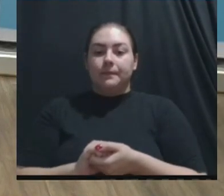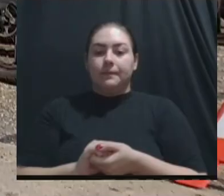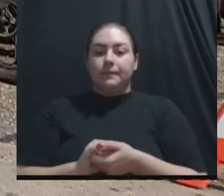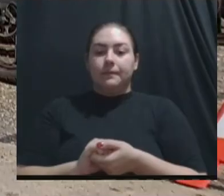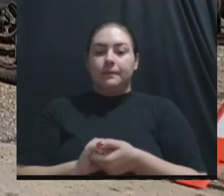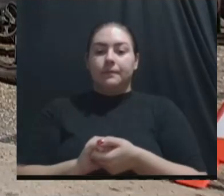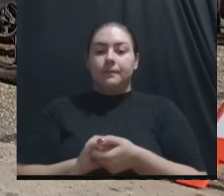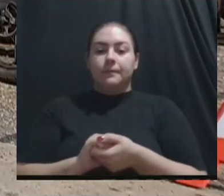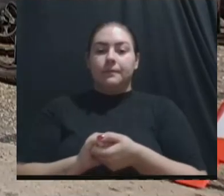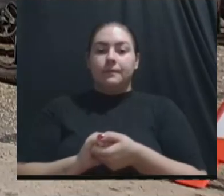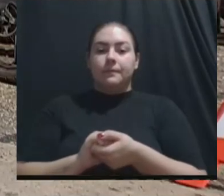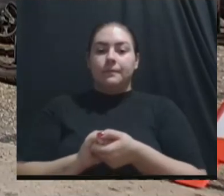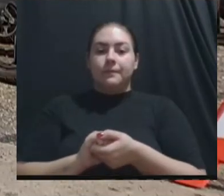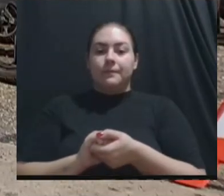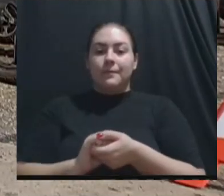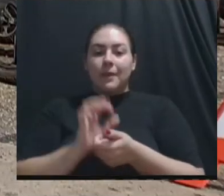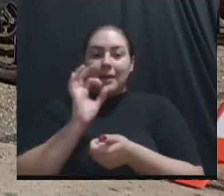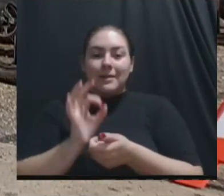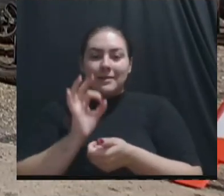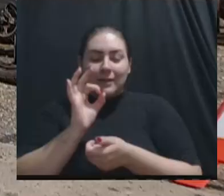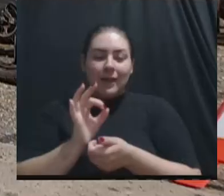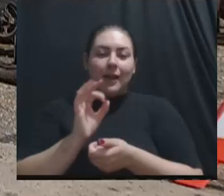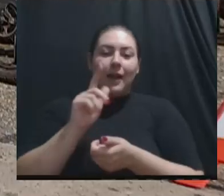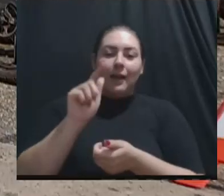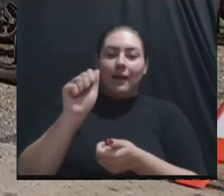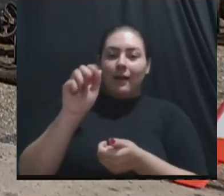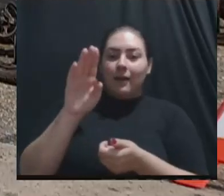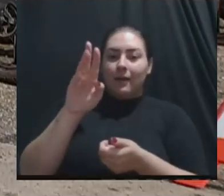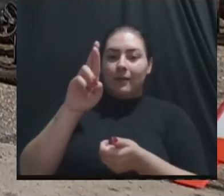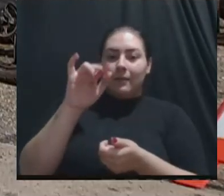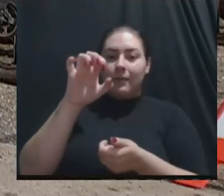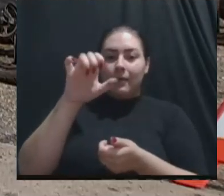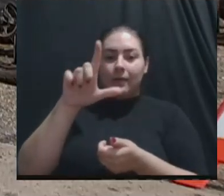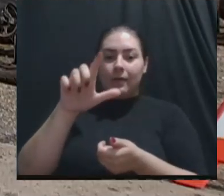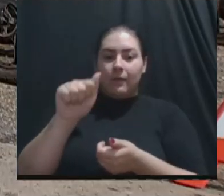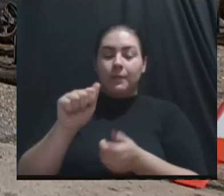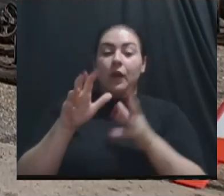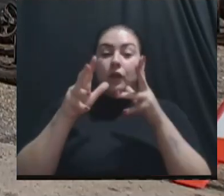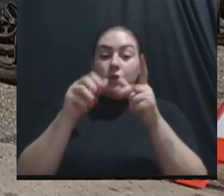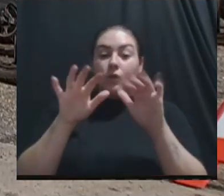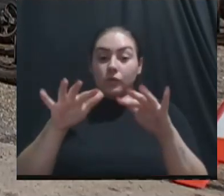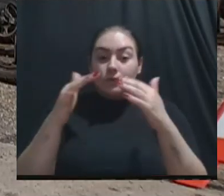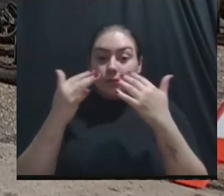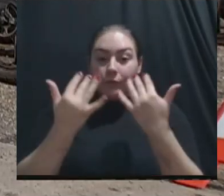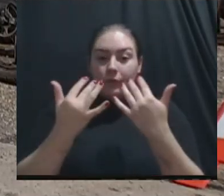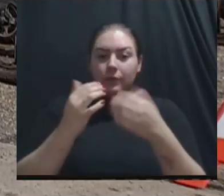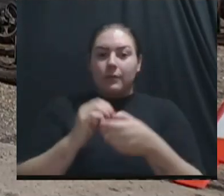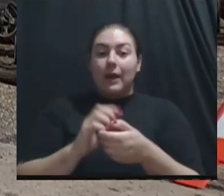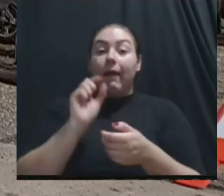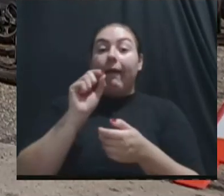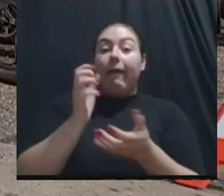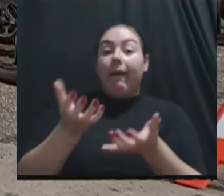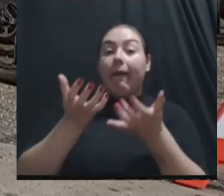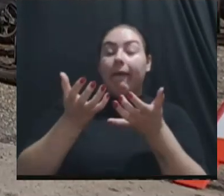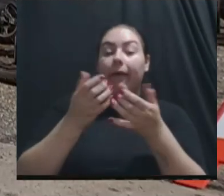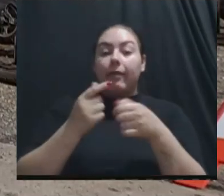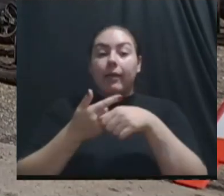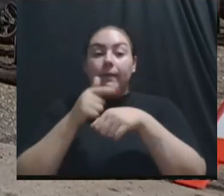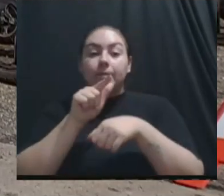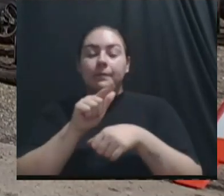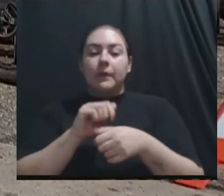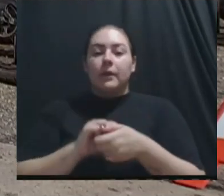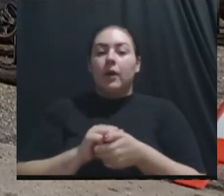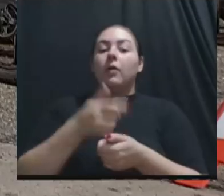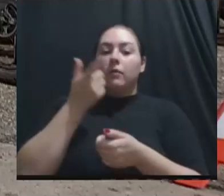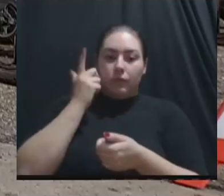Exatamente, Gabriel. Boa tarde para você, para todo mundo que nos acompanha. Quem quiser visitar aqui o pátio da Endec ainda dá tempo, viu? A